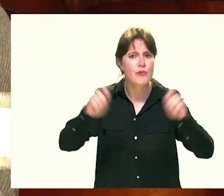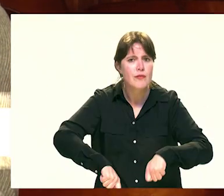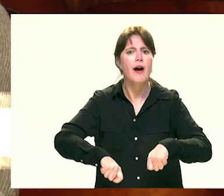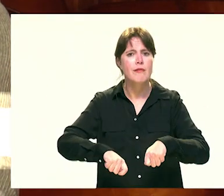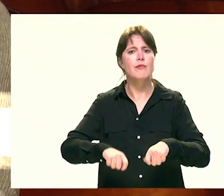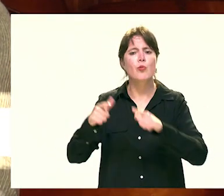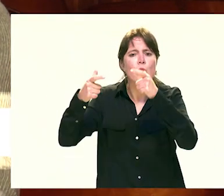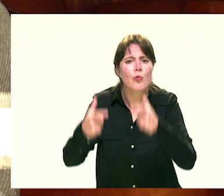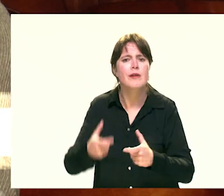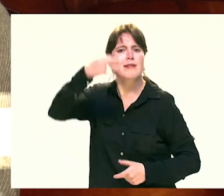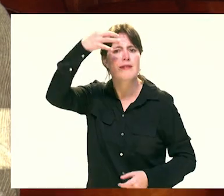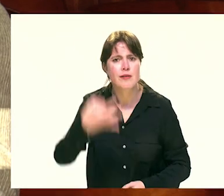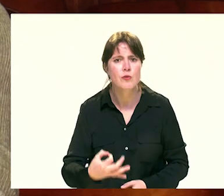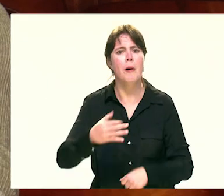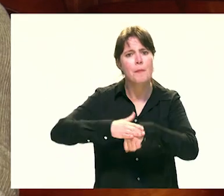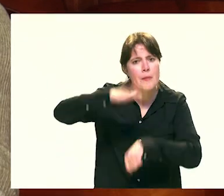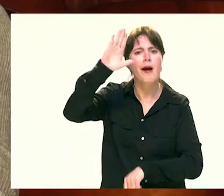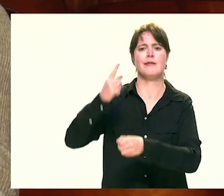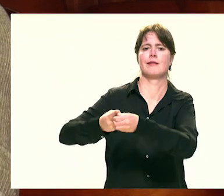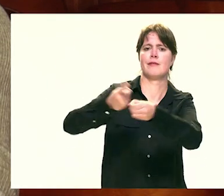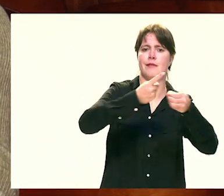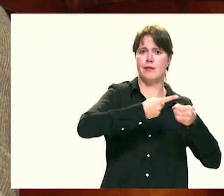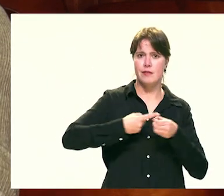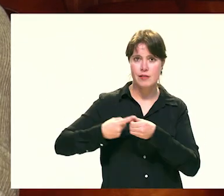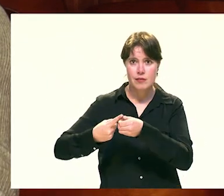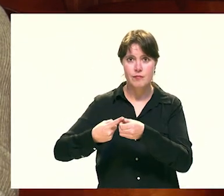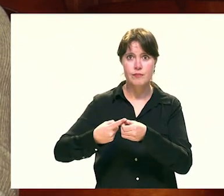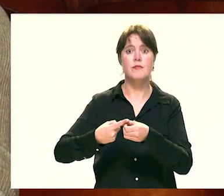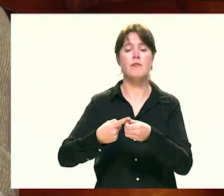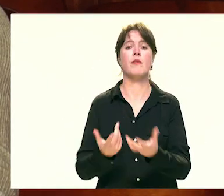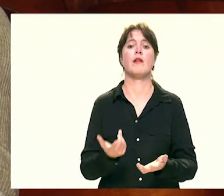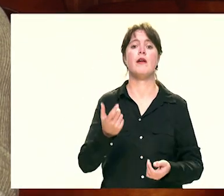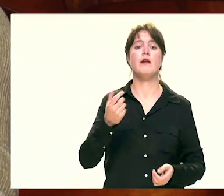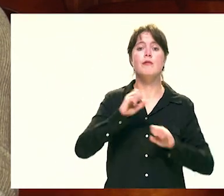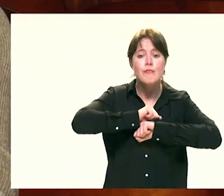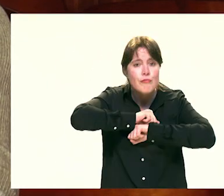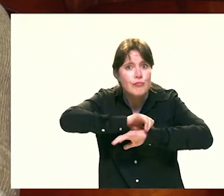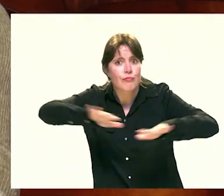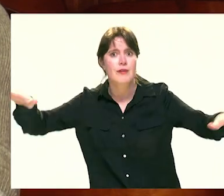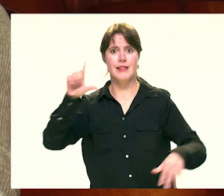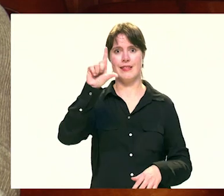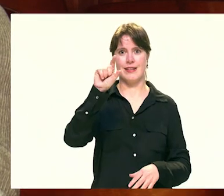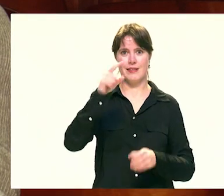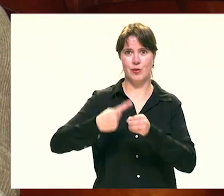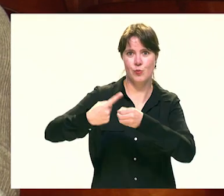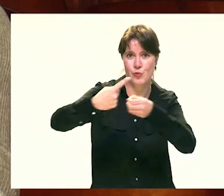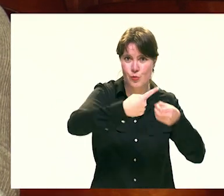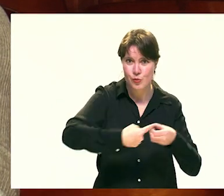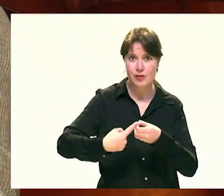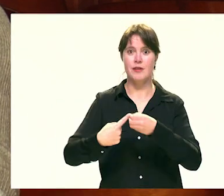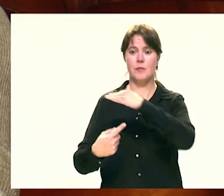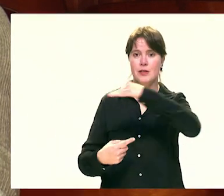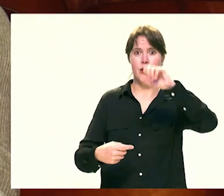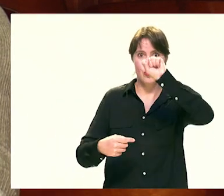cidade. Apesar de estar distribuída entre os municípios da metade sul do